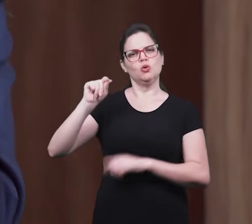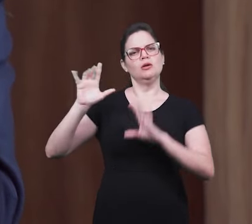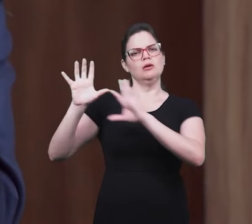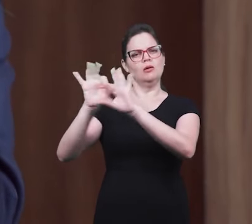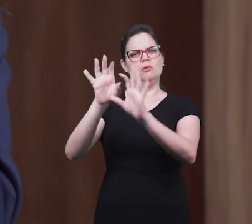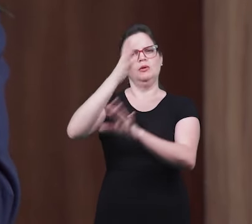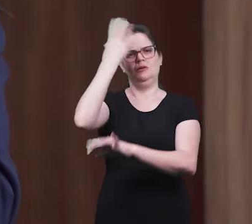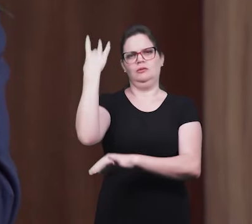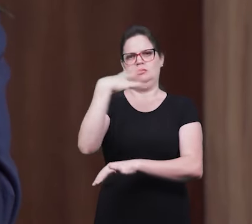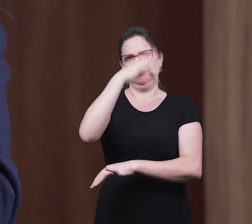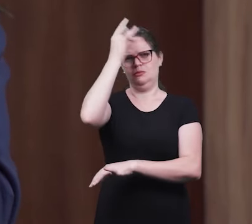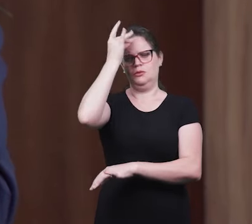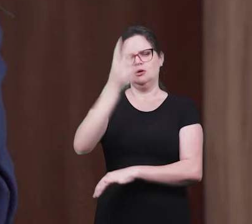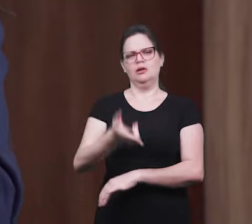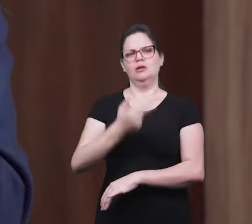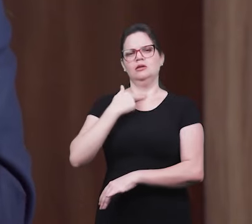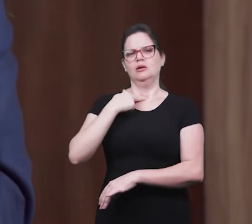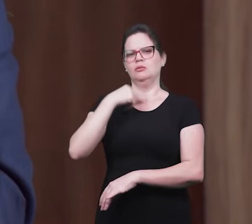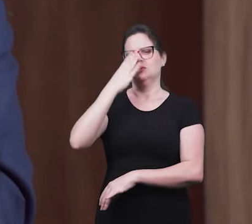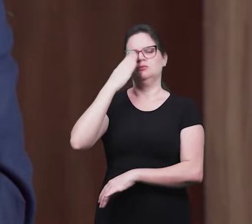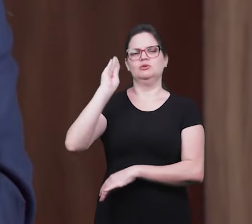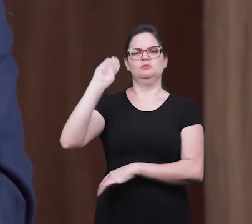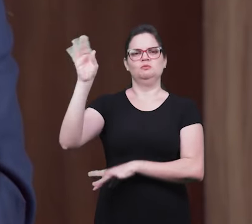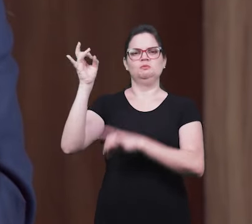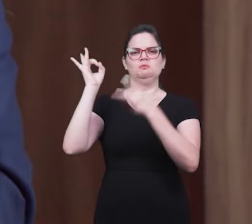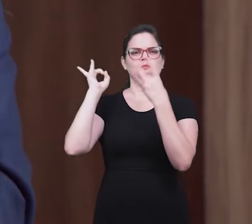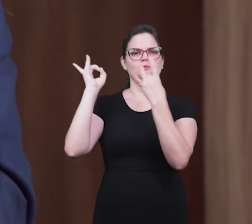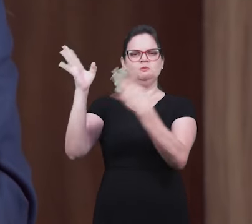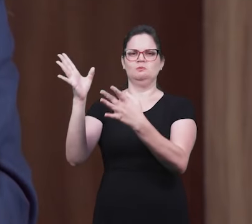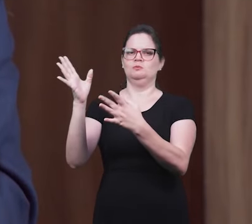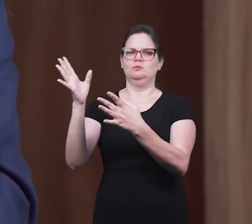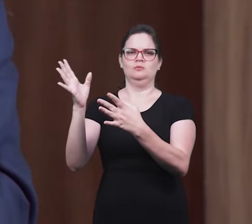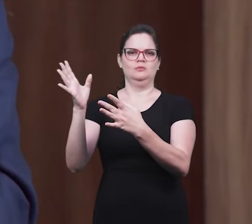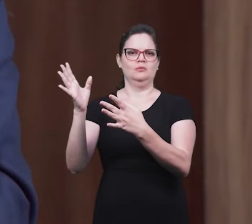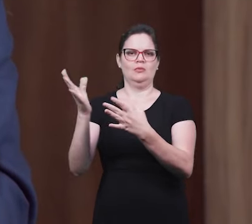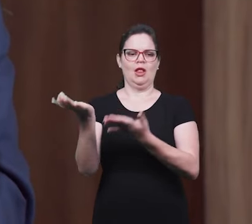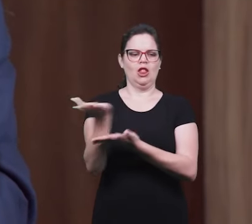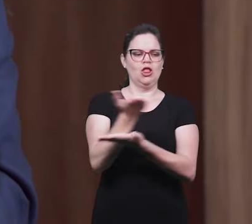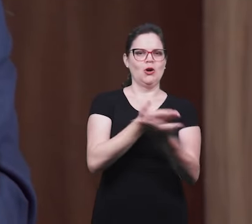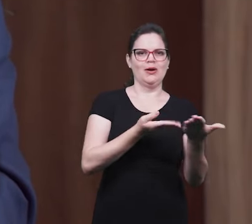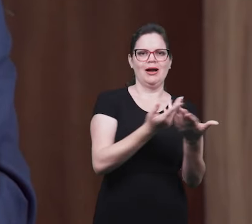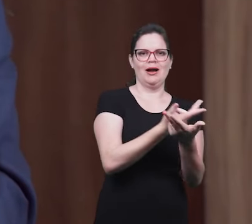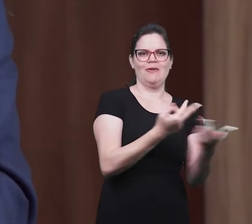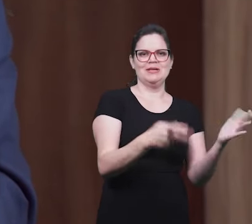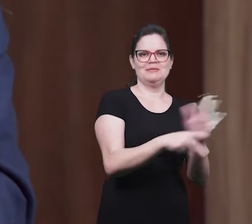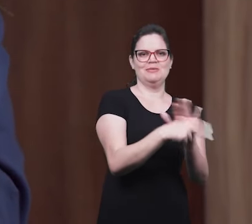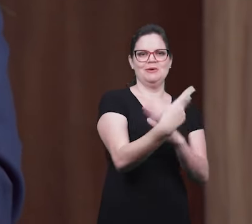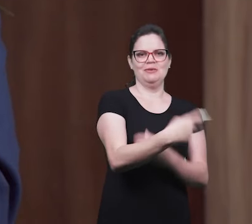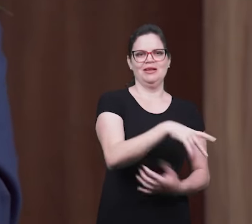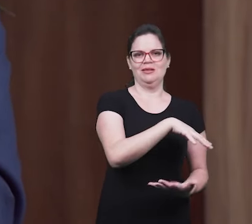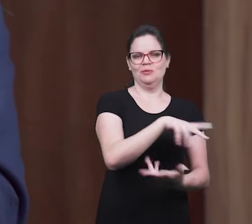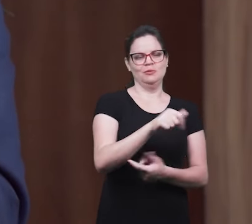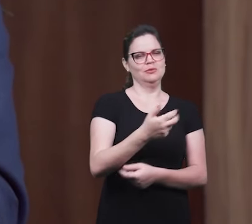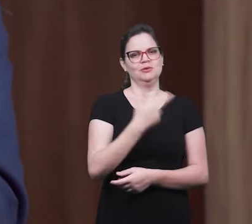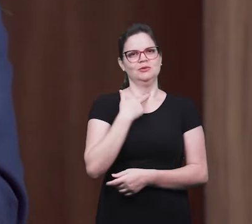nós não podemos nunca abandonar o espiritual, trocar pelo